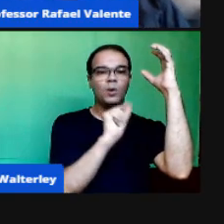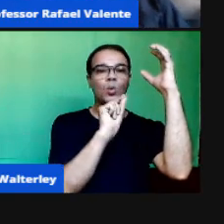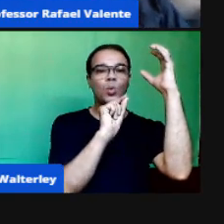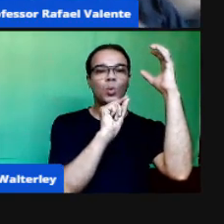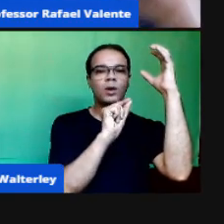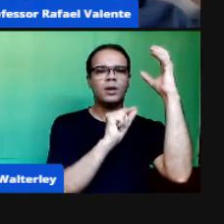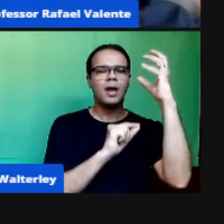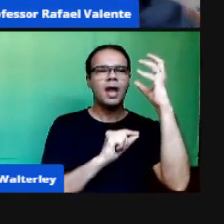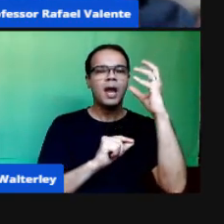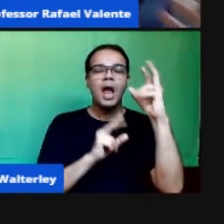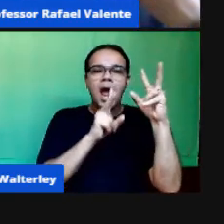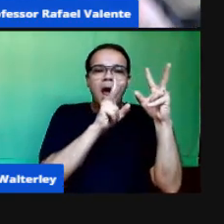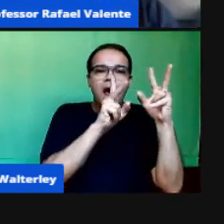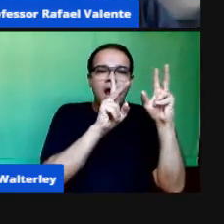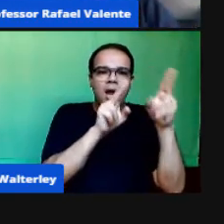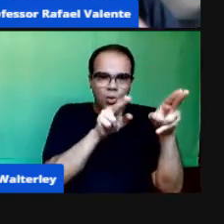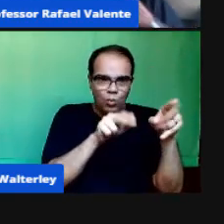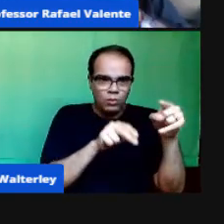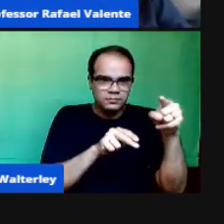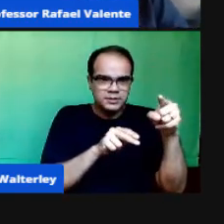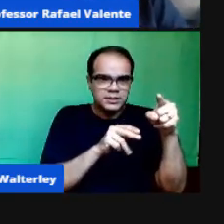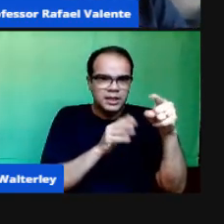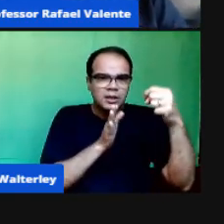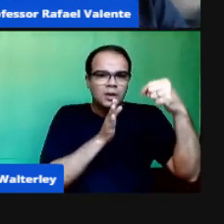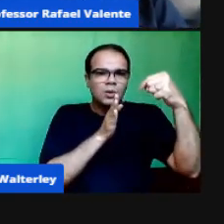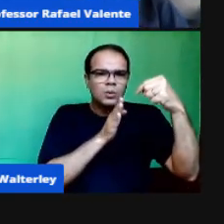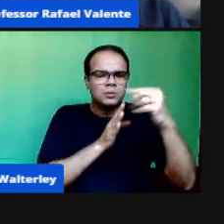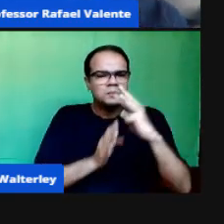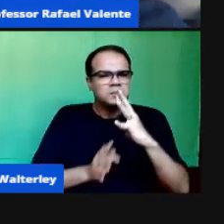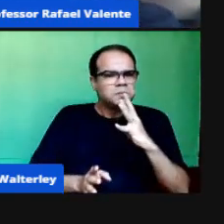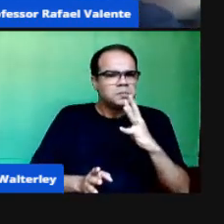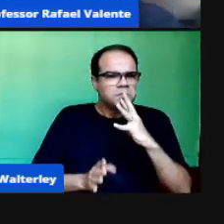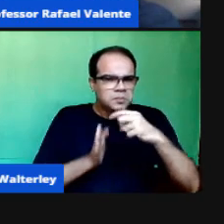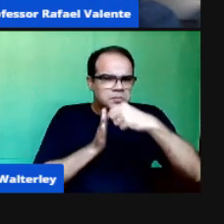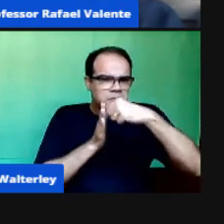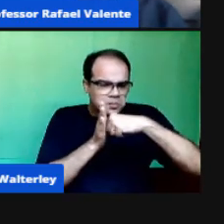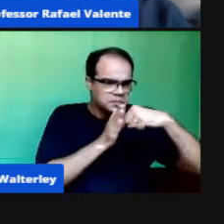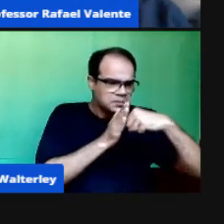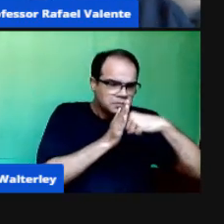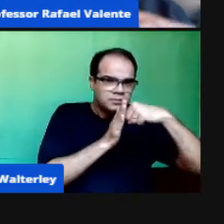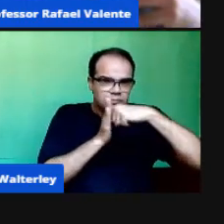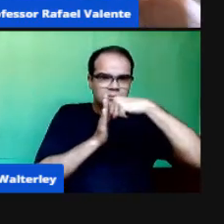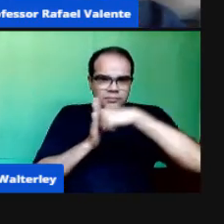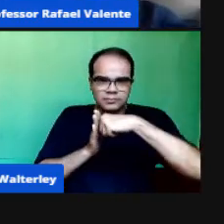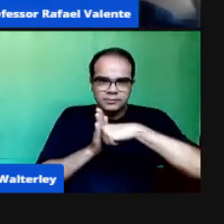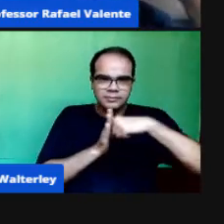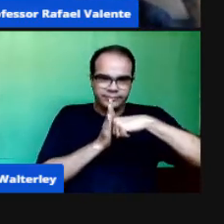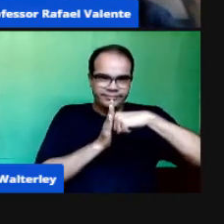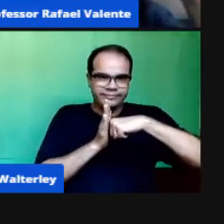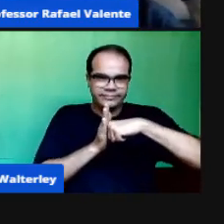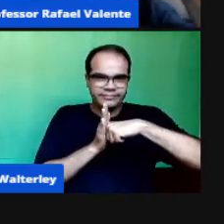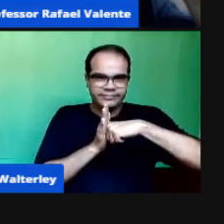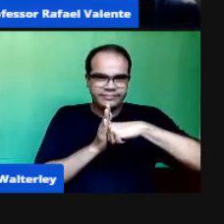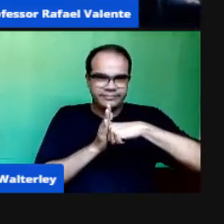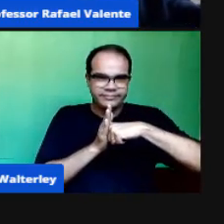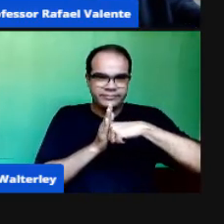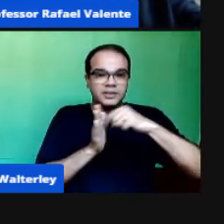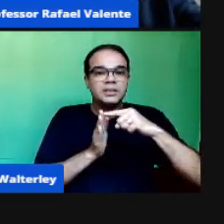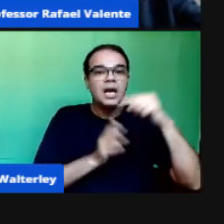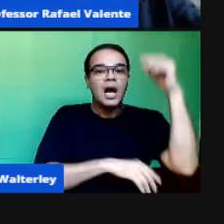representatividade do autoconhecimento. Ela é como se fosse uma metáfora neste caso, tá? Então, as raízes, elas são a nossa